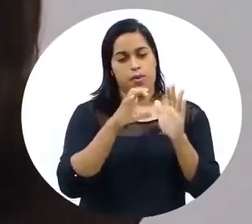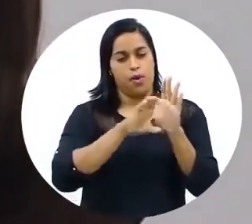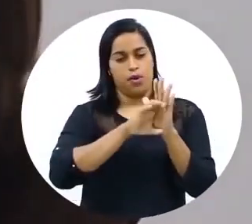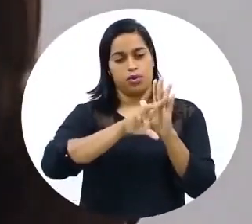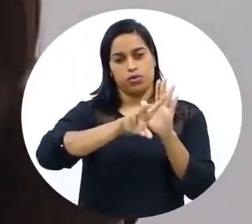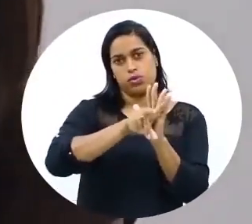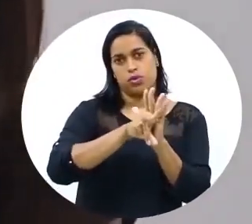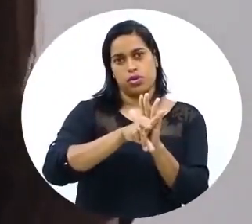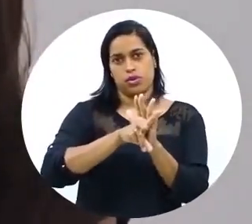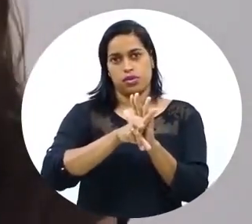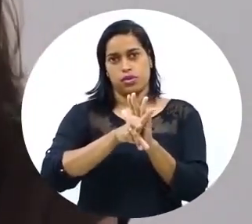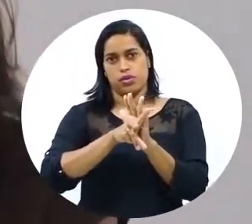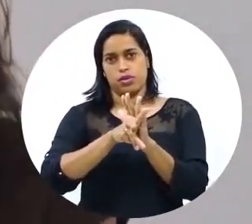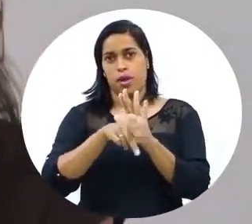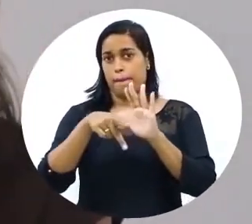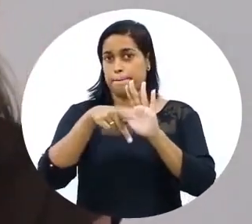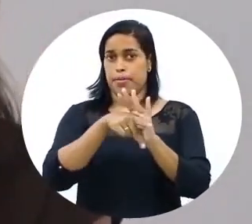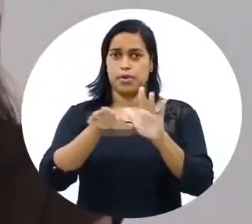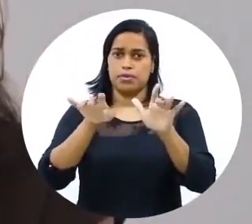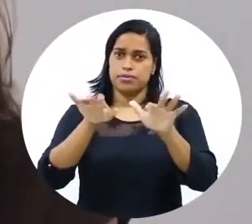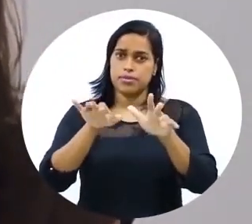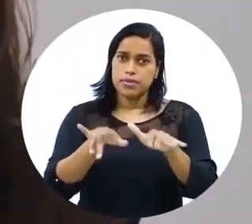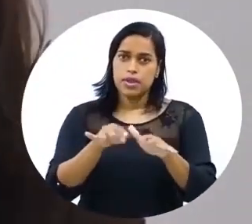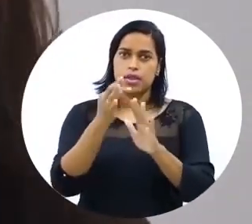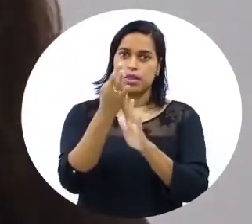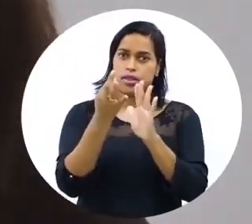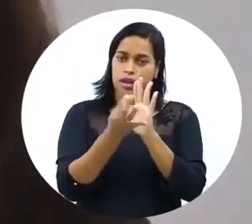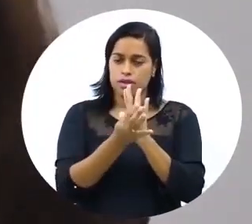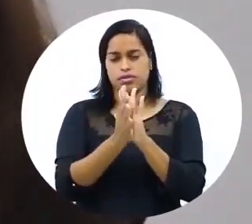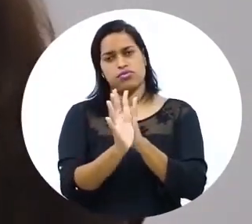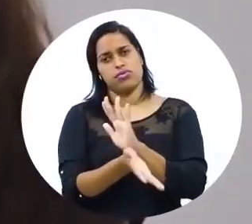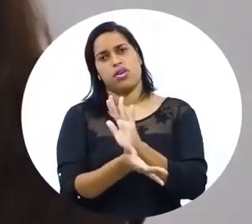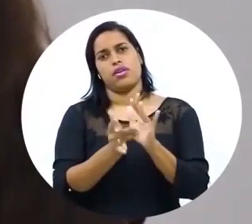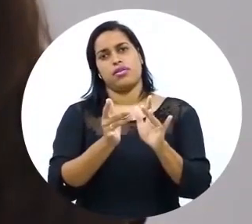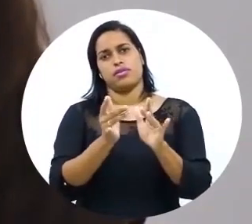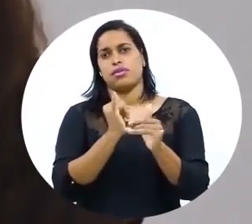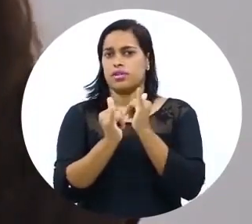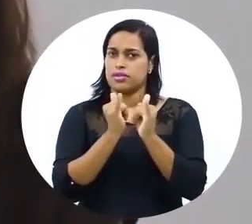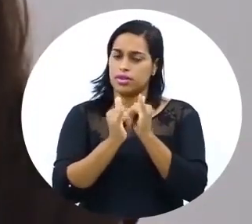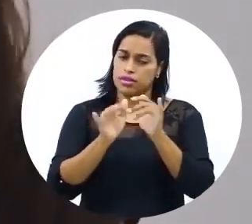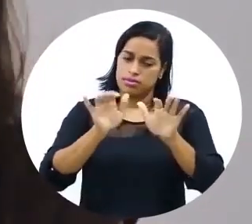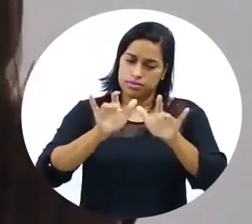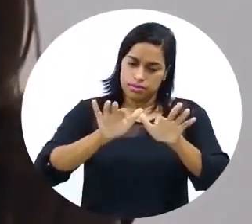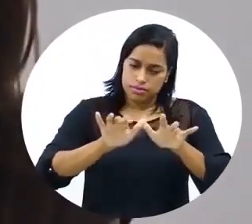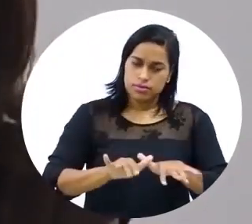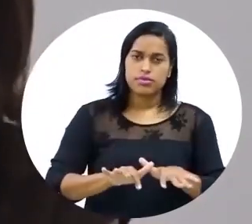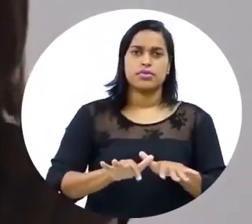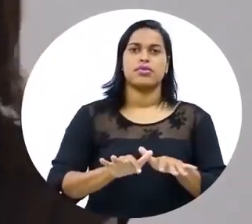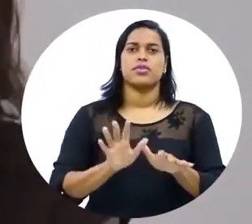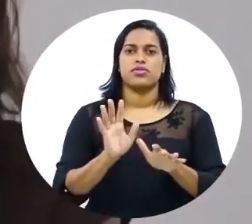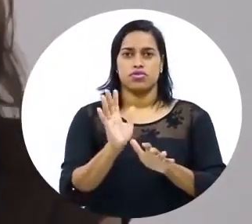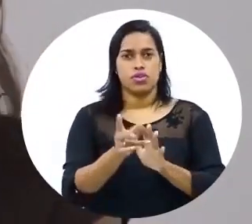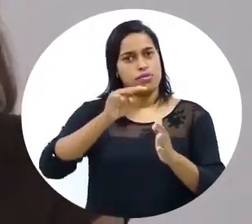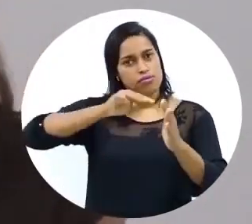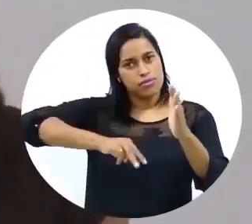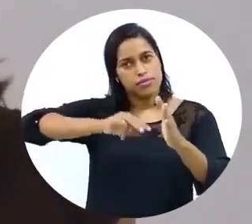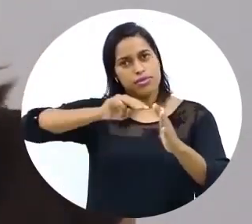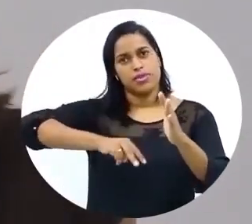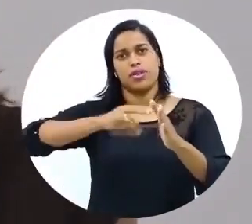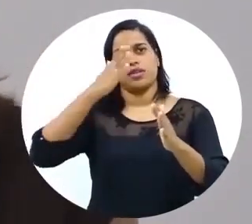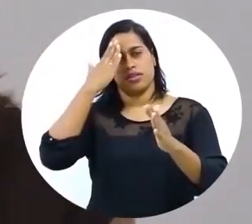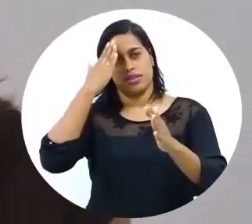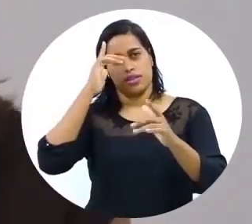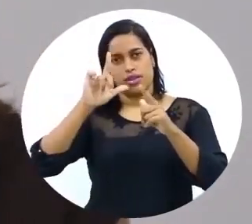dá a dica de, olha, os próprios editores de texto já tem lá um Bota um campozinho acento. que